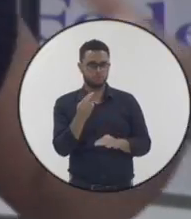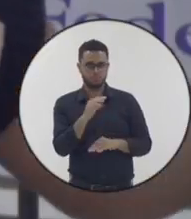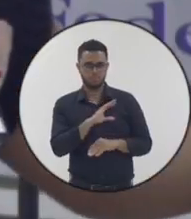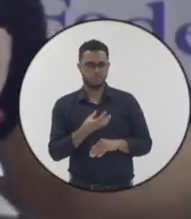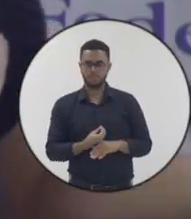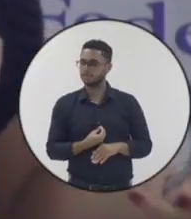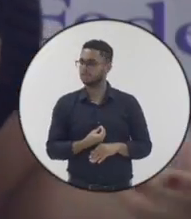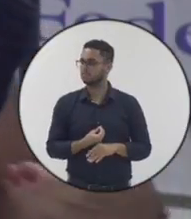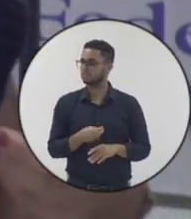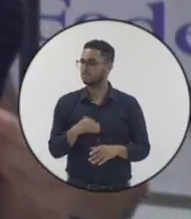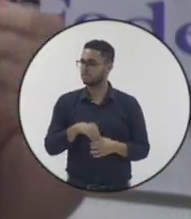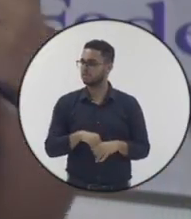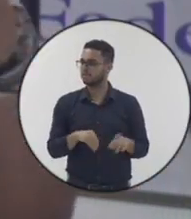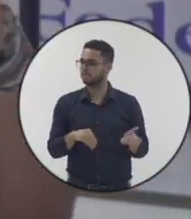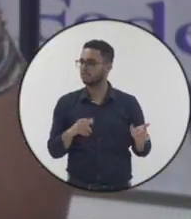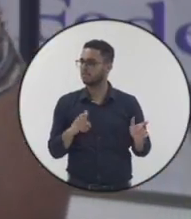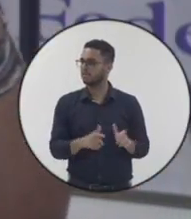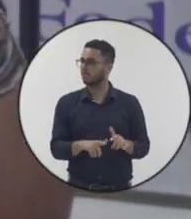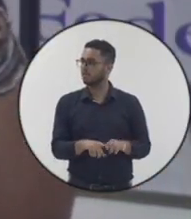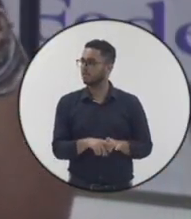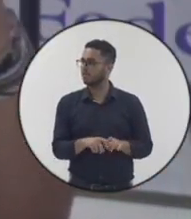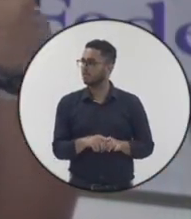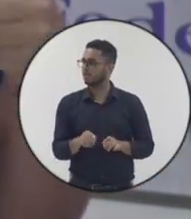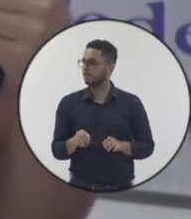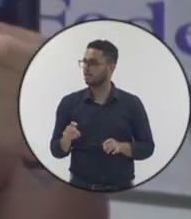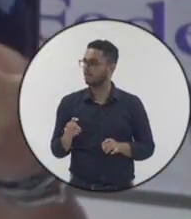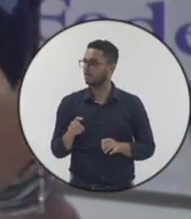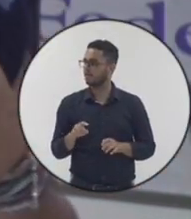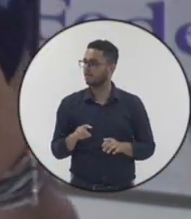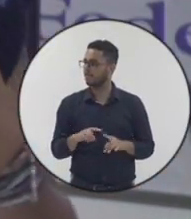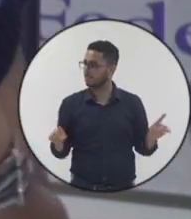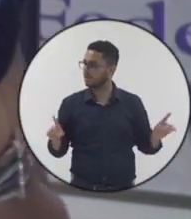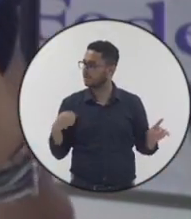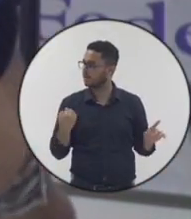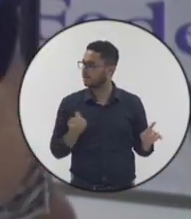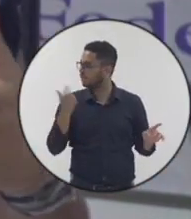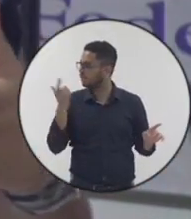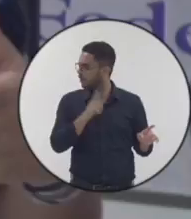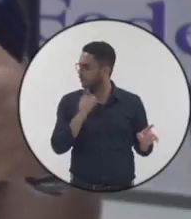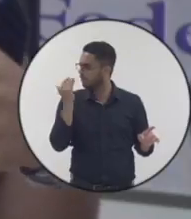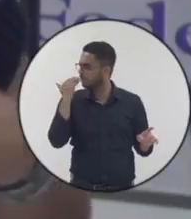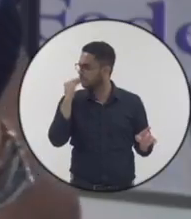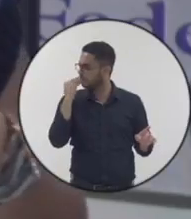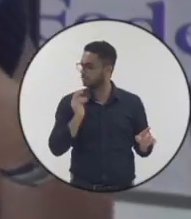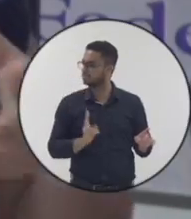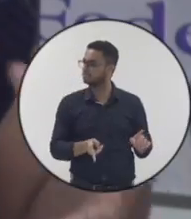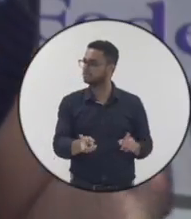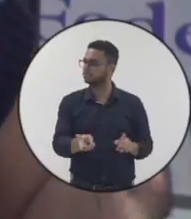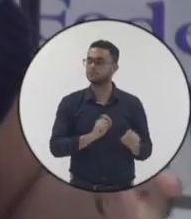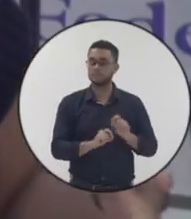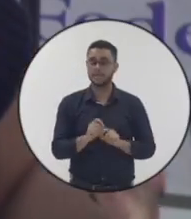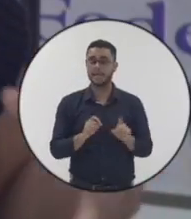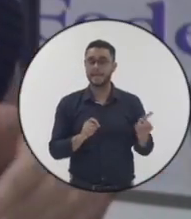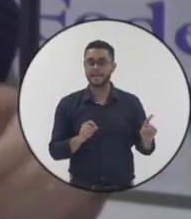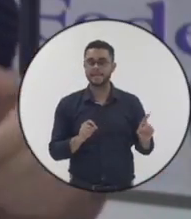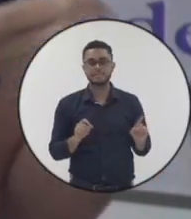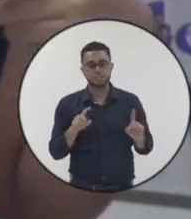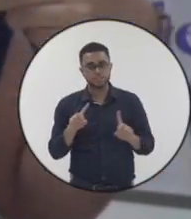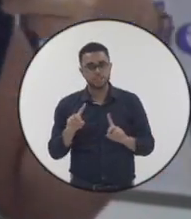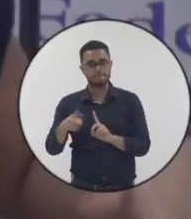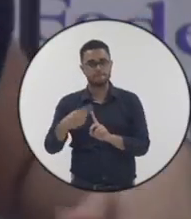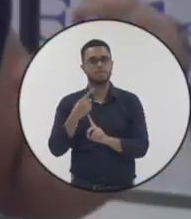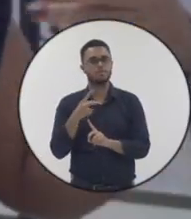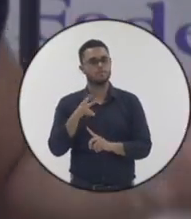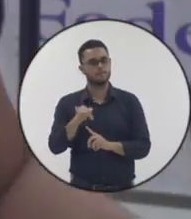dentro desses espaços. Eu acho que não só dentro do CREAS, mas para a gente sempre reforçar o seguinte, né? Que esses desafios, eles vão